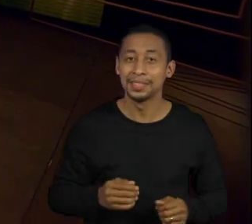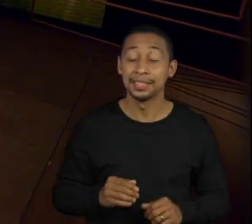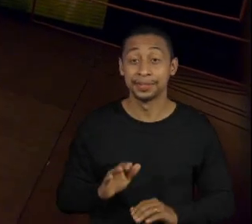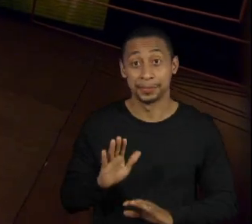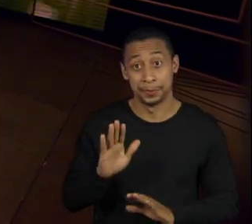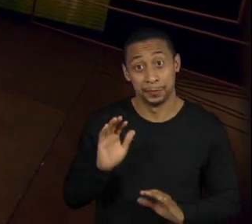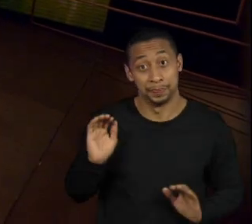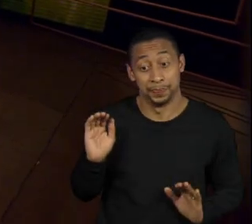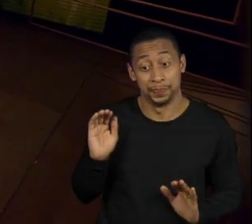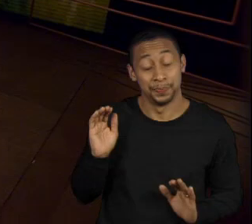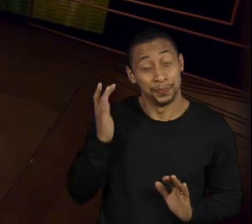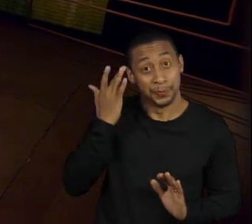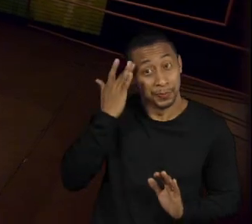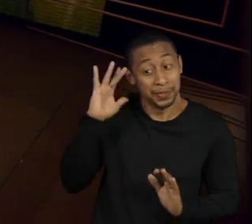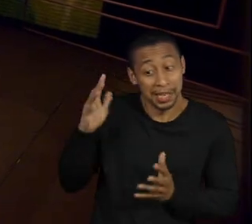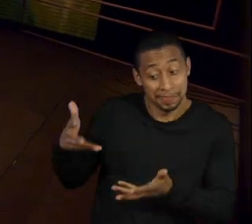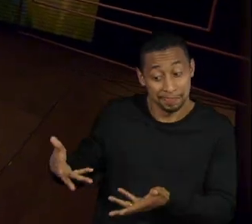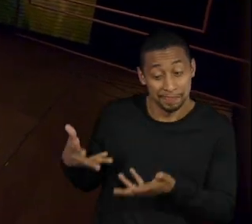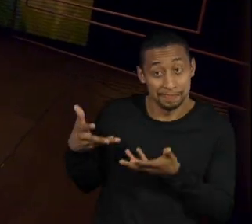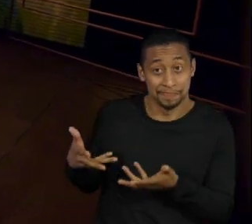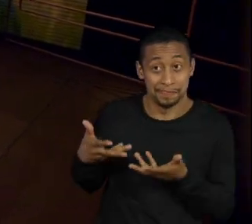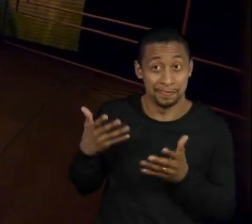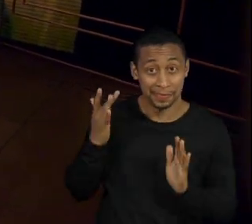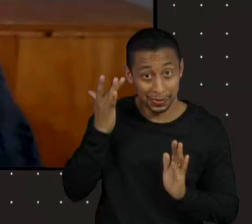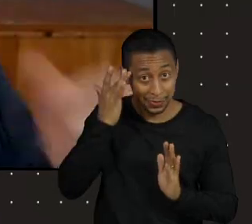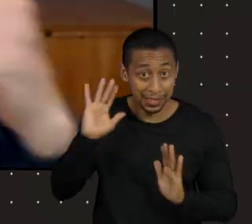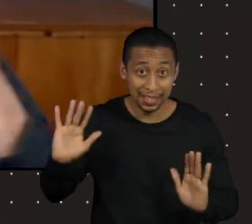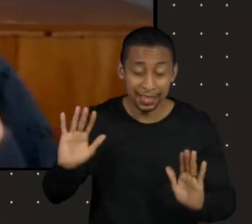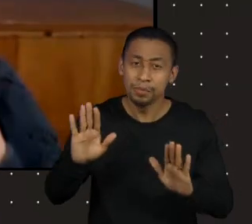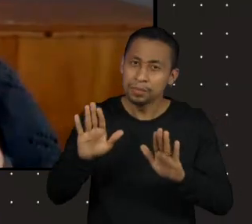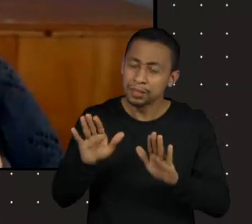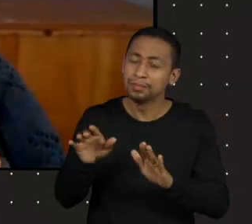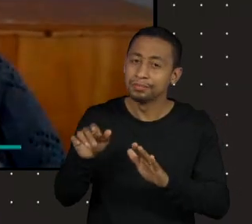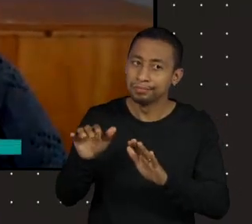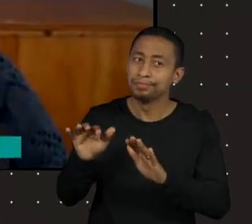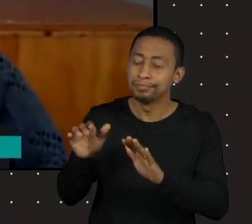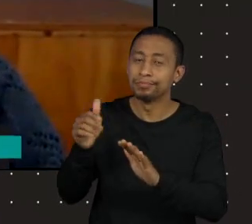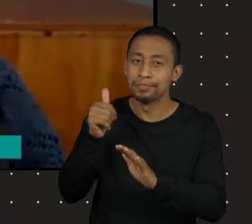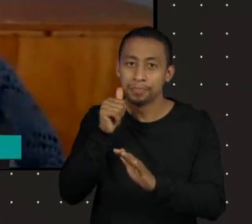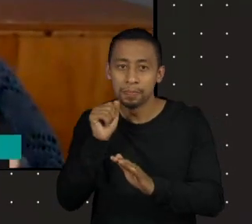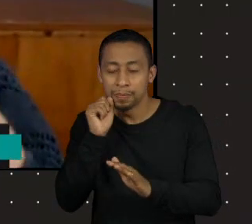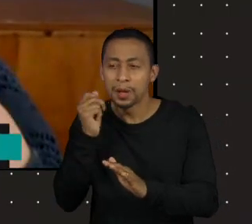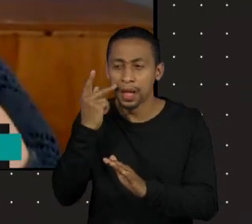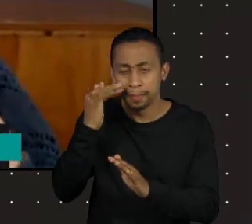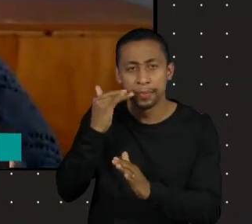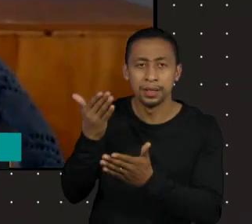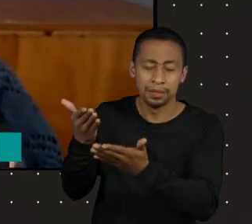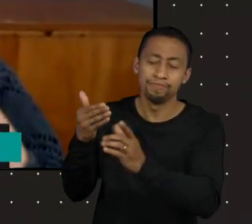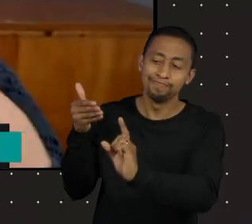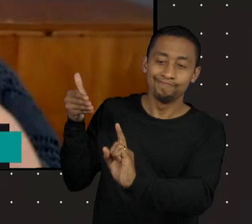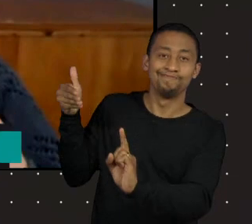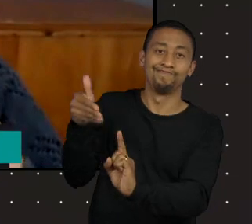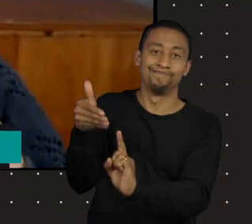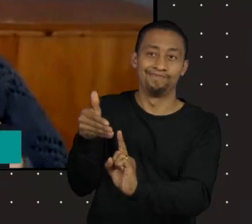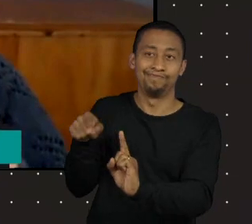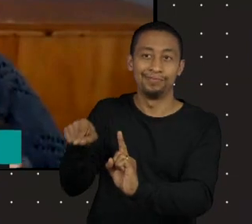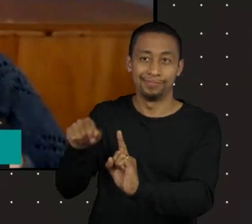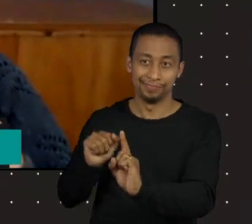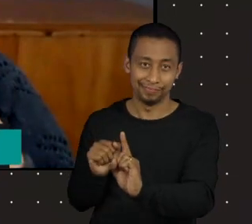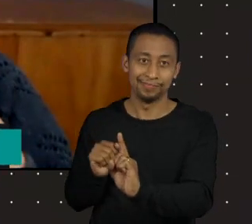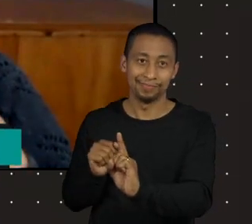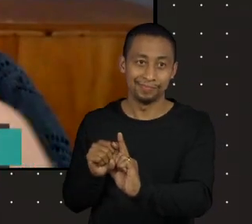não sei se eles me estimularam, mas eu acho que eles foram uma espécie de referência para mim, né? Porque quando